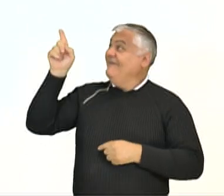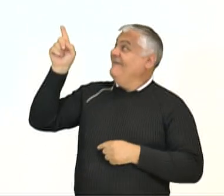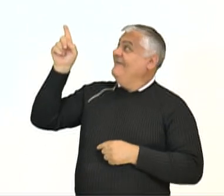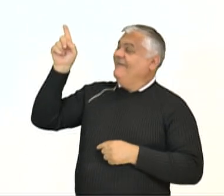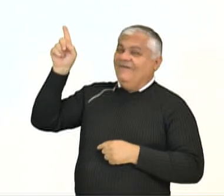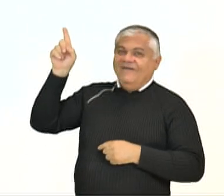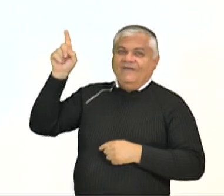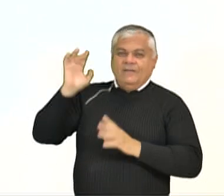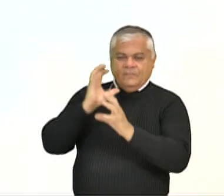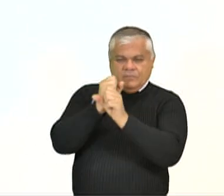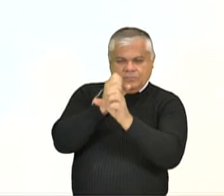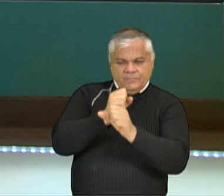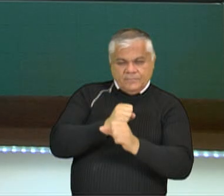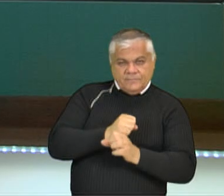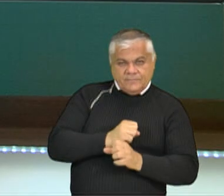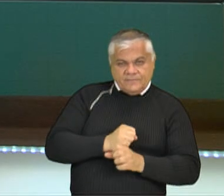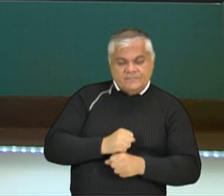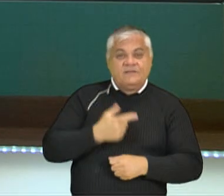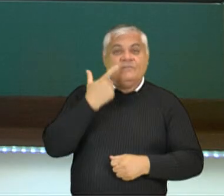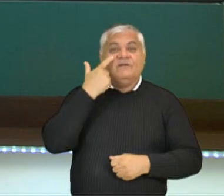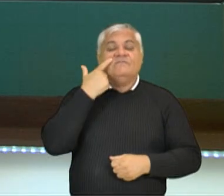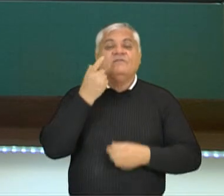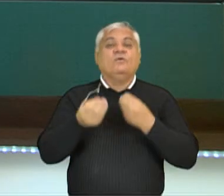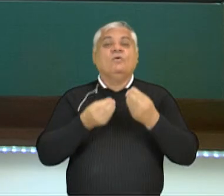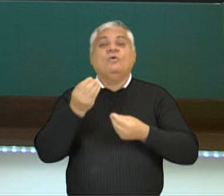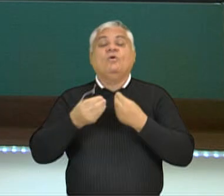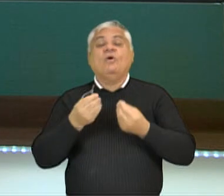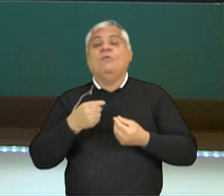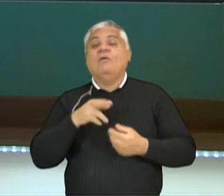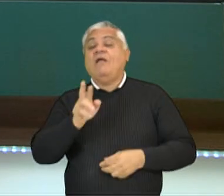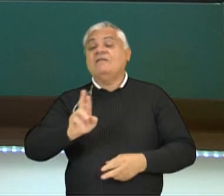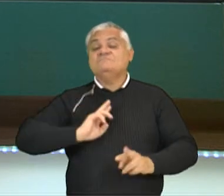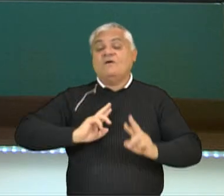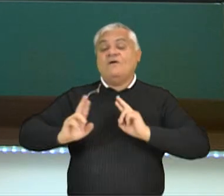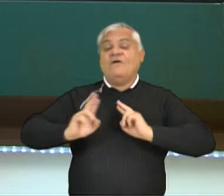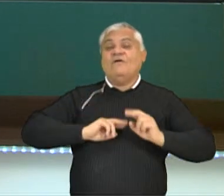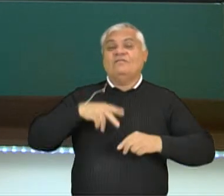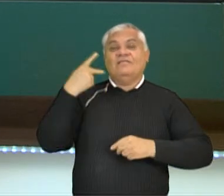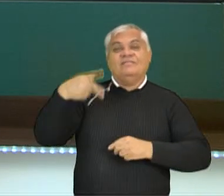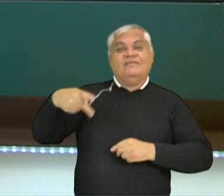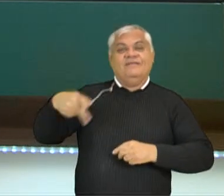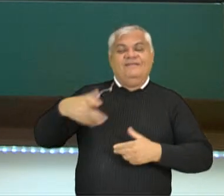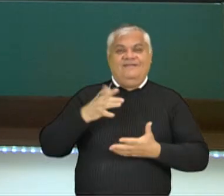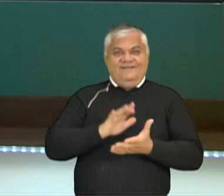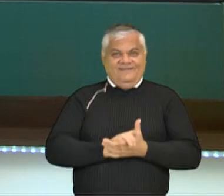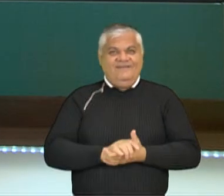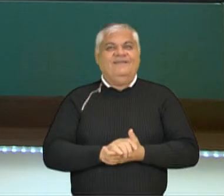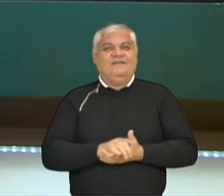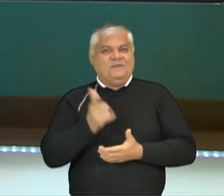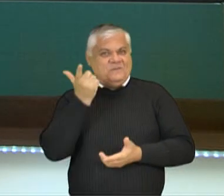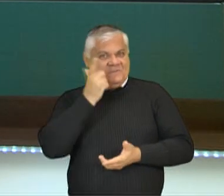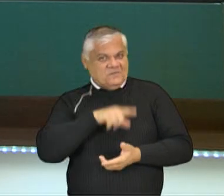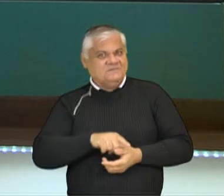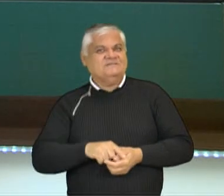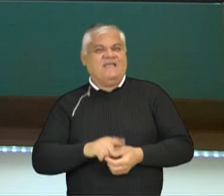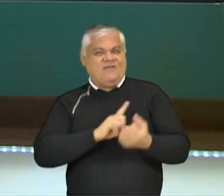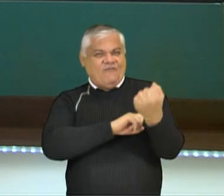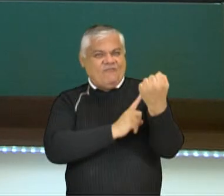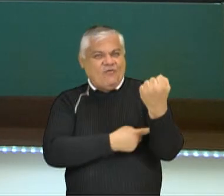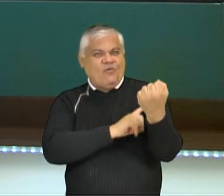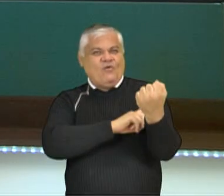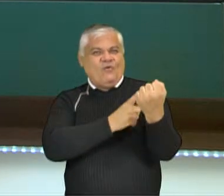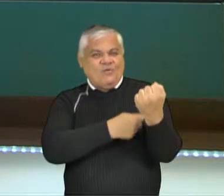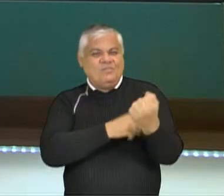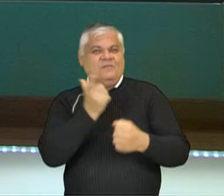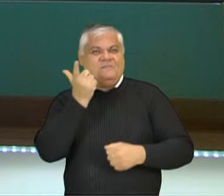também, que vai fazer com que a gente consiga níveis, resultados, para que a gente atinja cada vez mais a força máxima, atingir